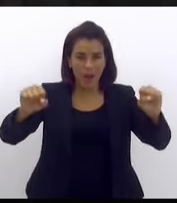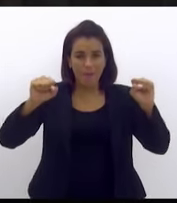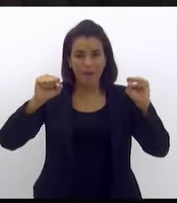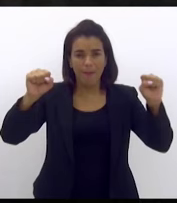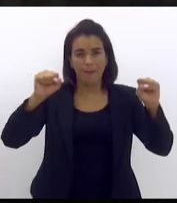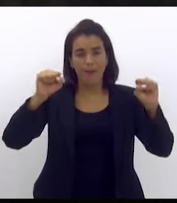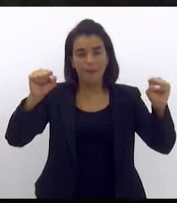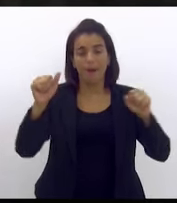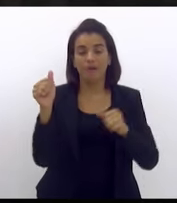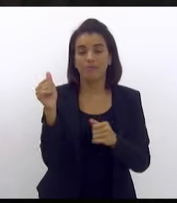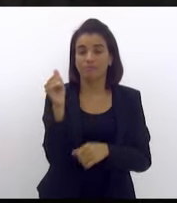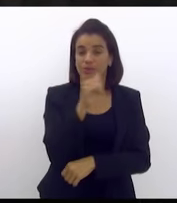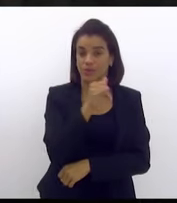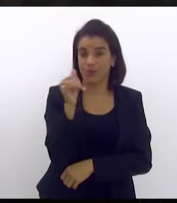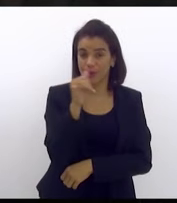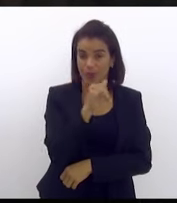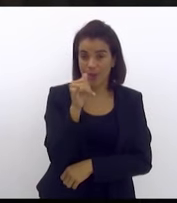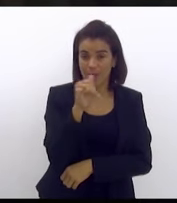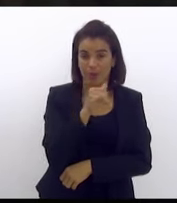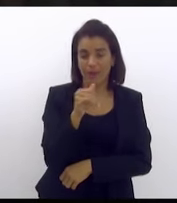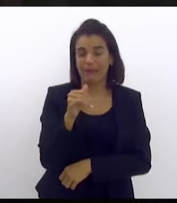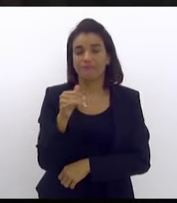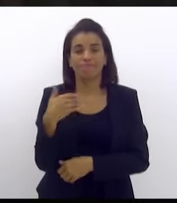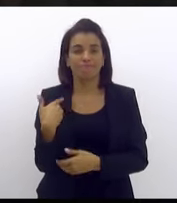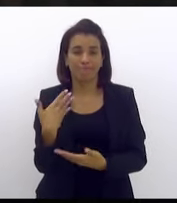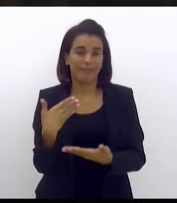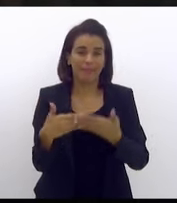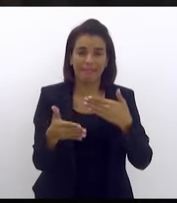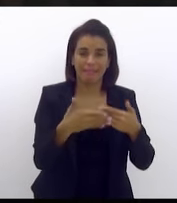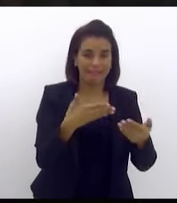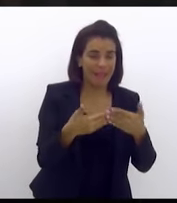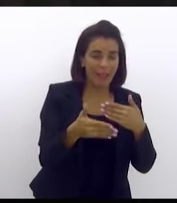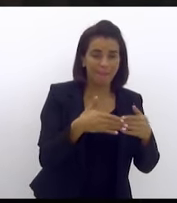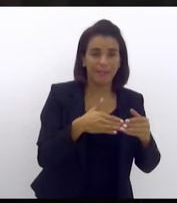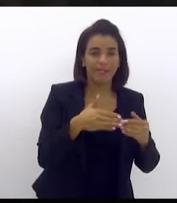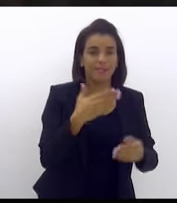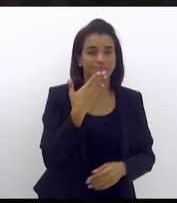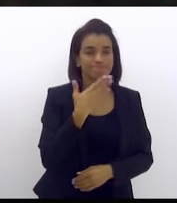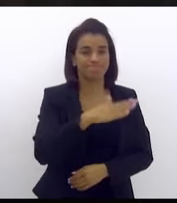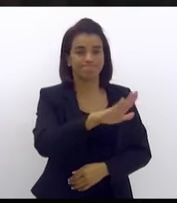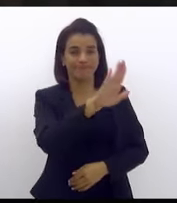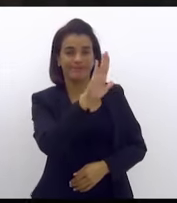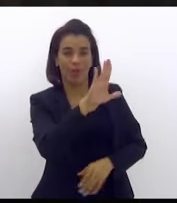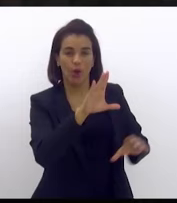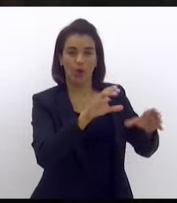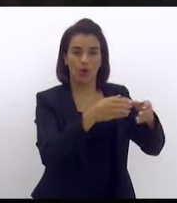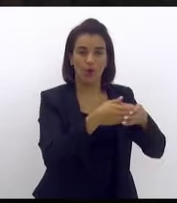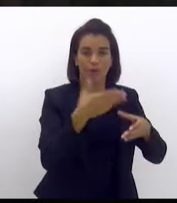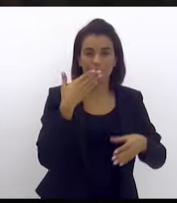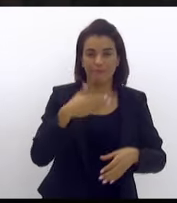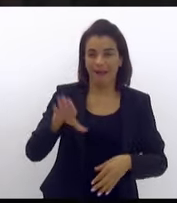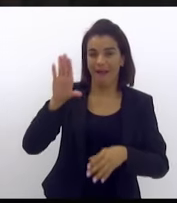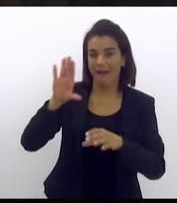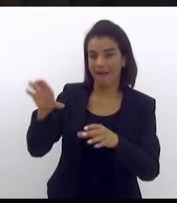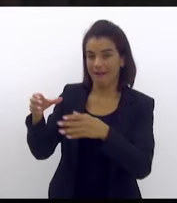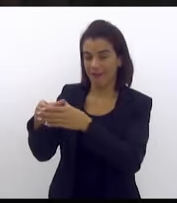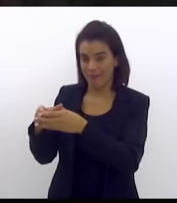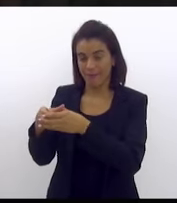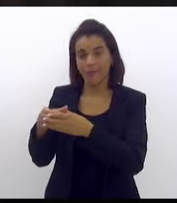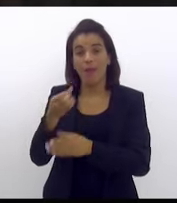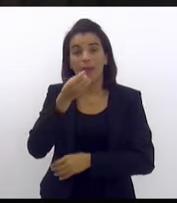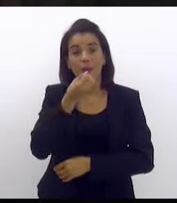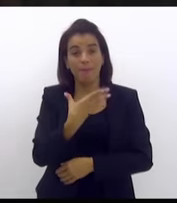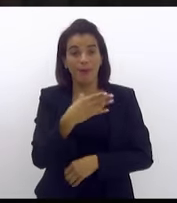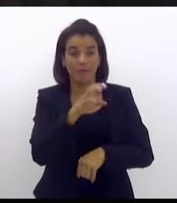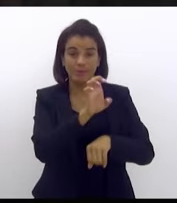tricolor, independente da nossa preferência clubística, porque é bom para o Estado, é